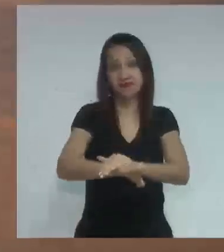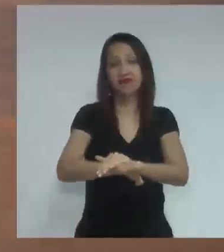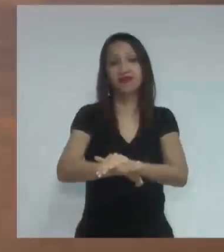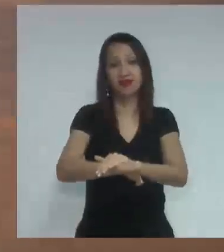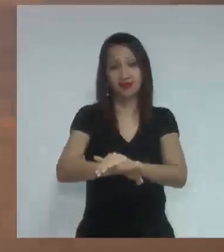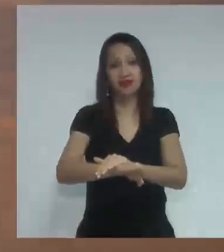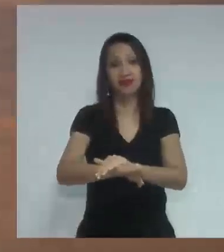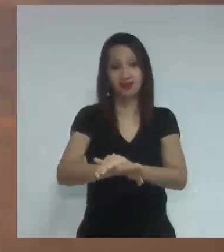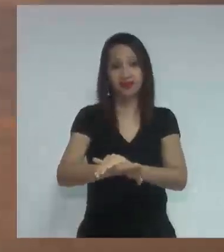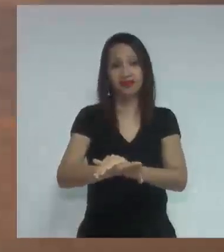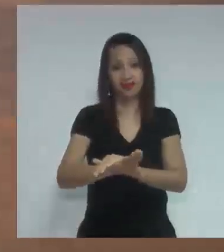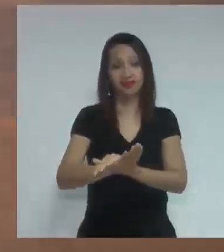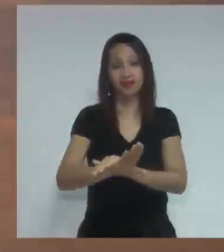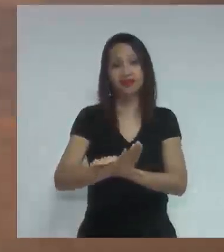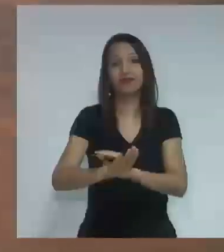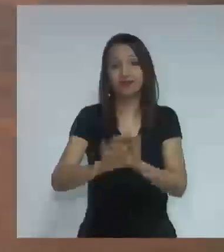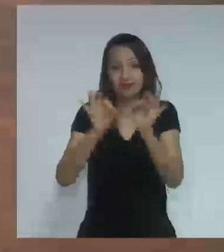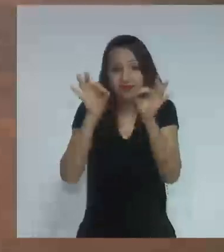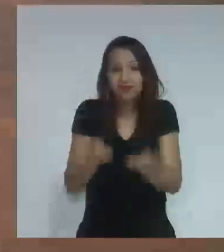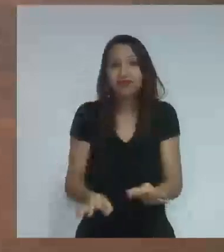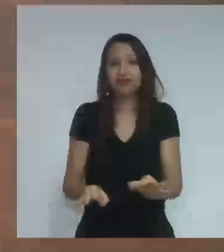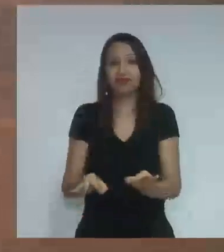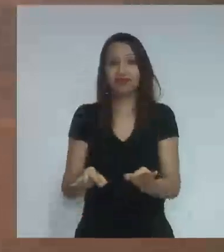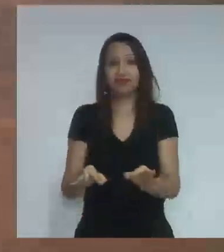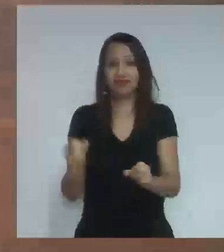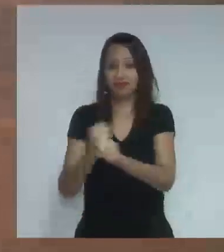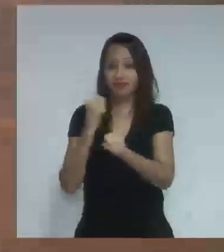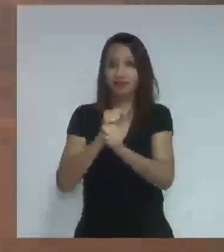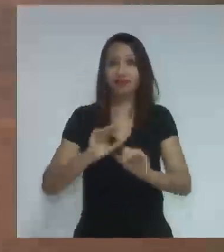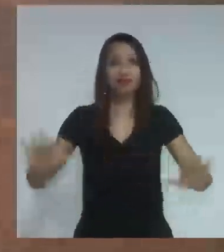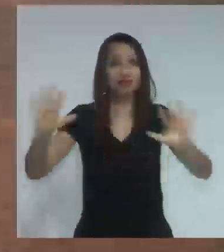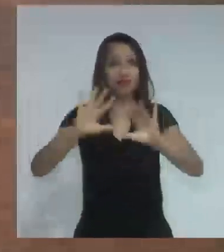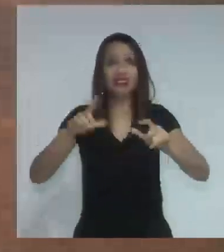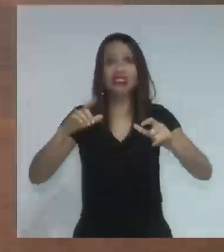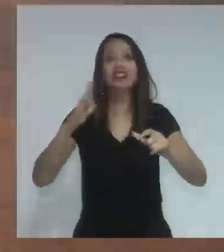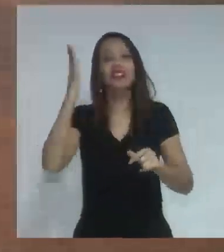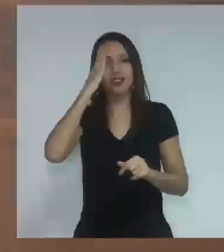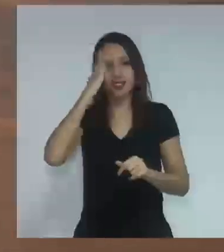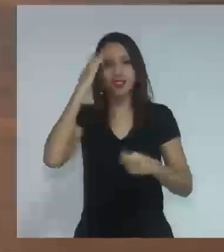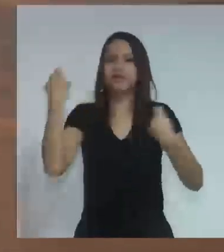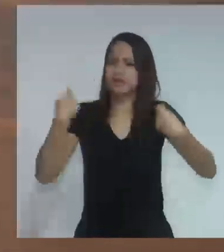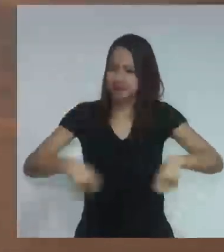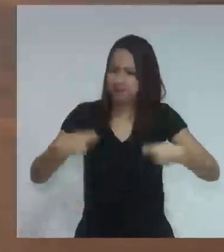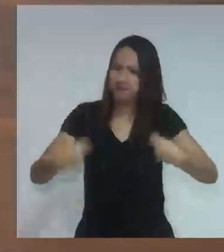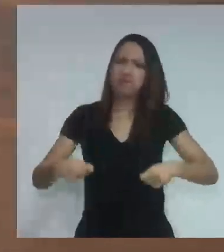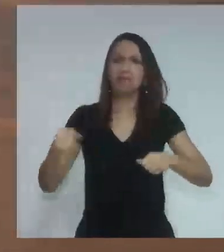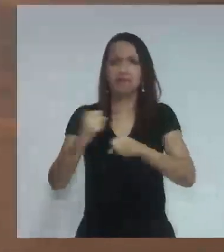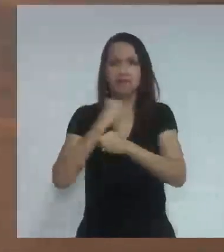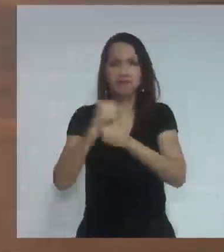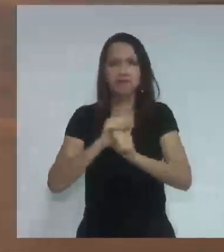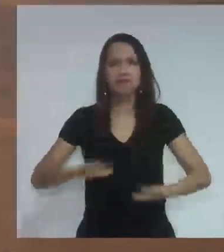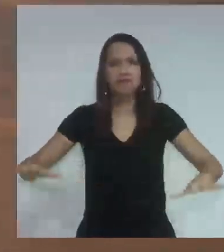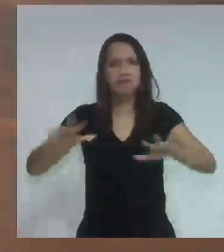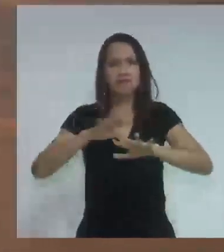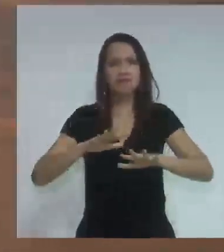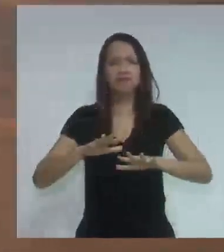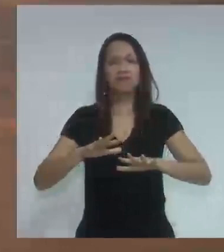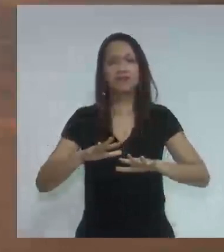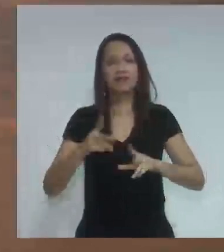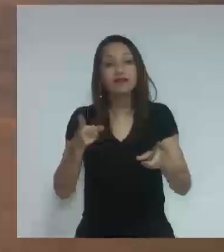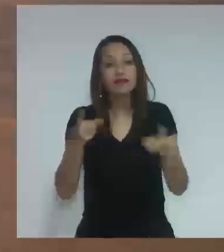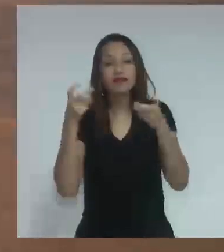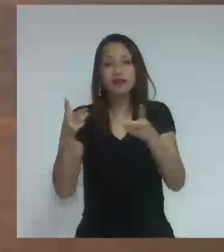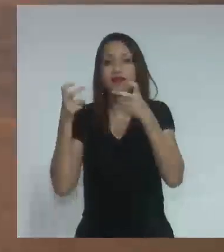entendendo estar correto o procedimento e reconheceu a necessidade da obra. constatou a inexistência de qualquer tipo